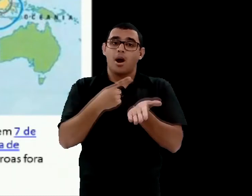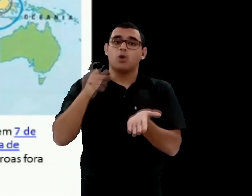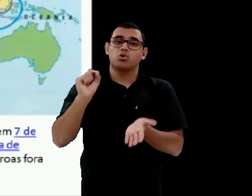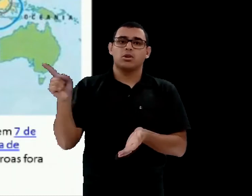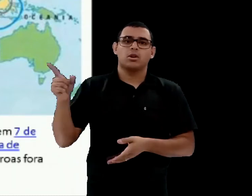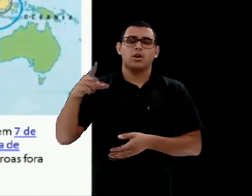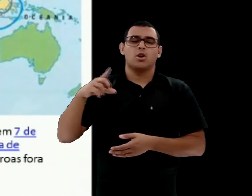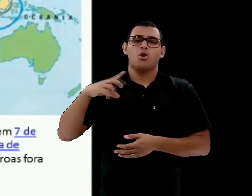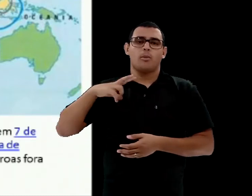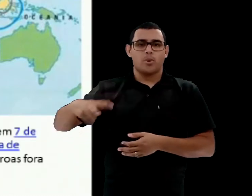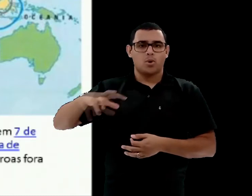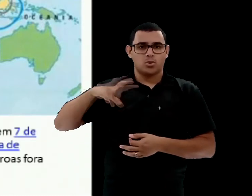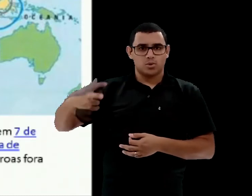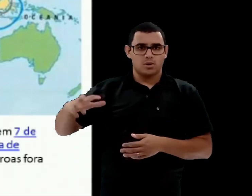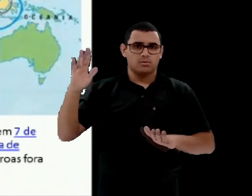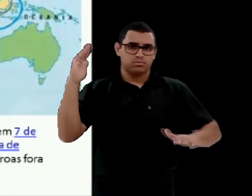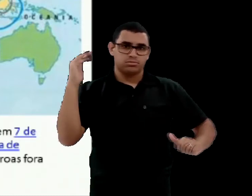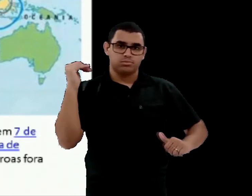tratado chamado Tratado de Tordesilhas,